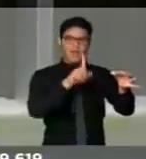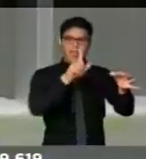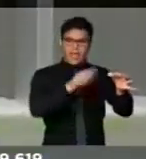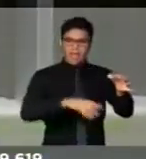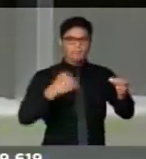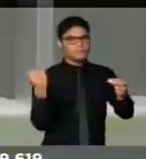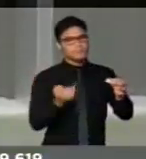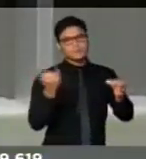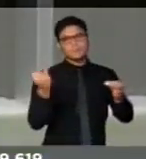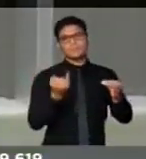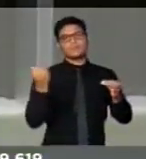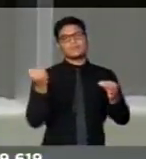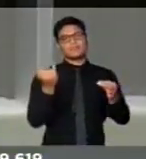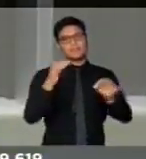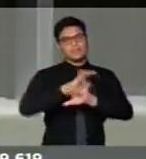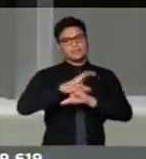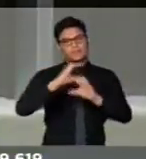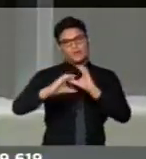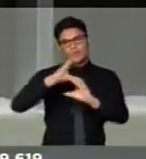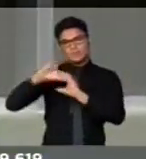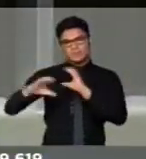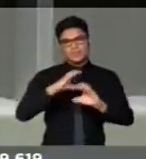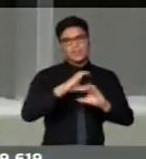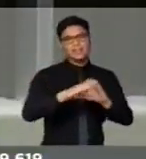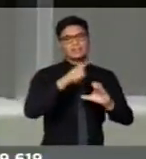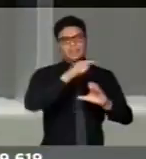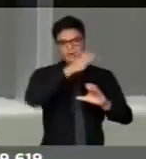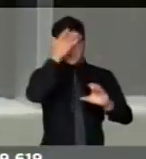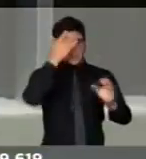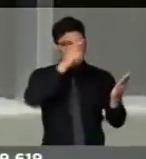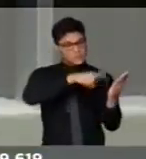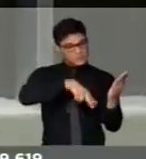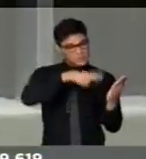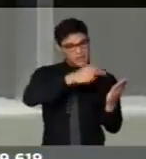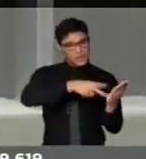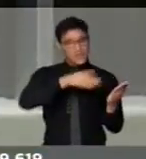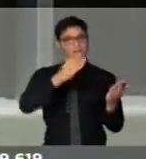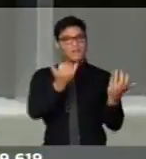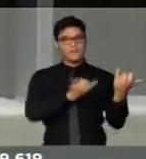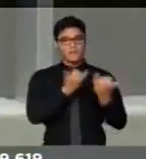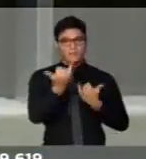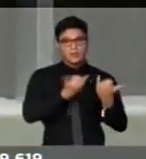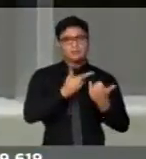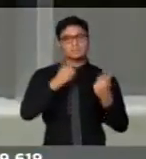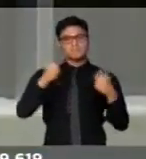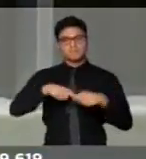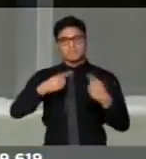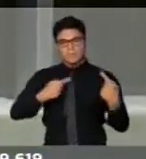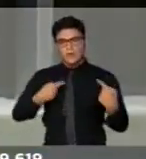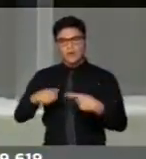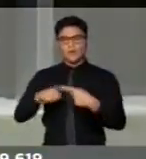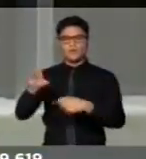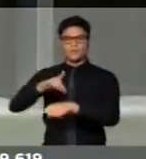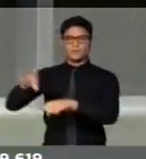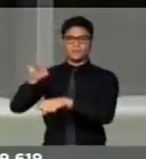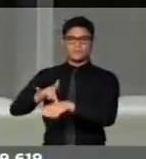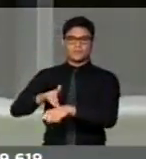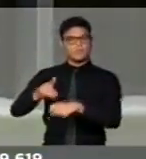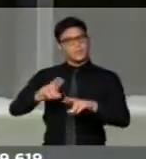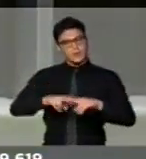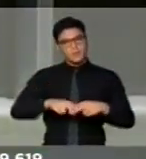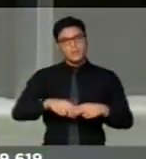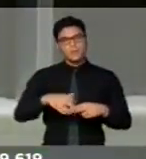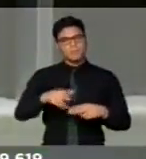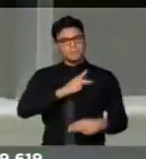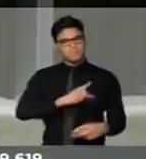estas pessoas se tornam agentes multiplicadores de informação e combate ao mosquito. Senhor